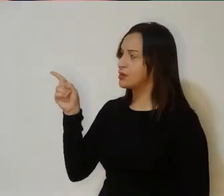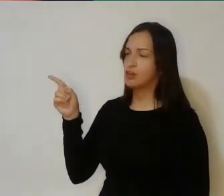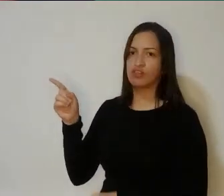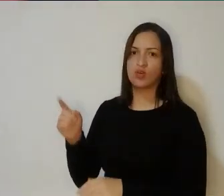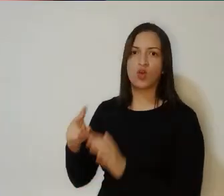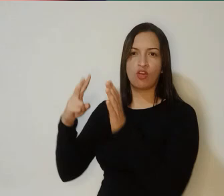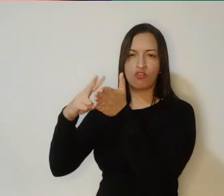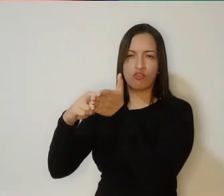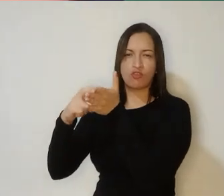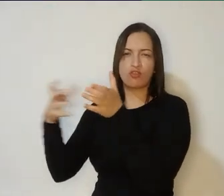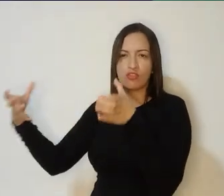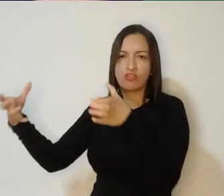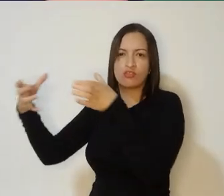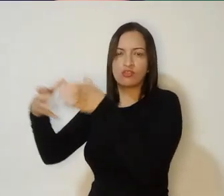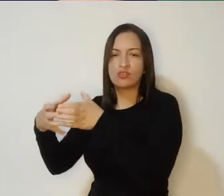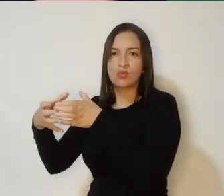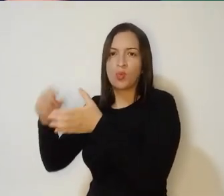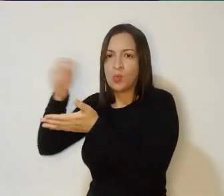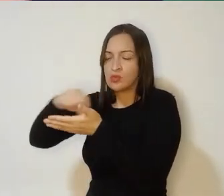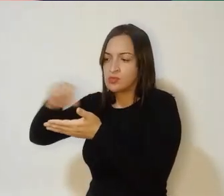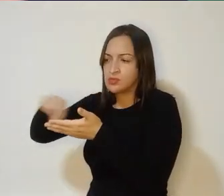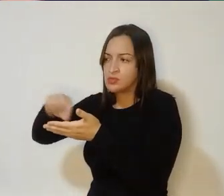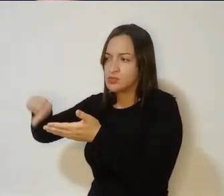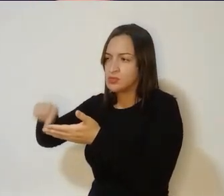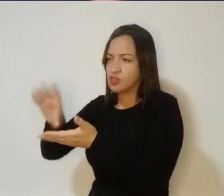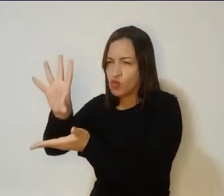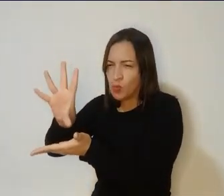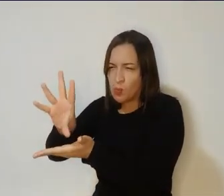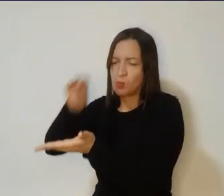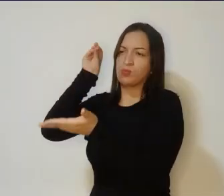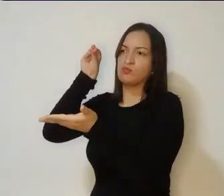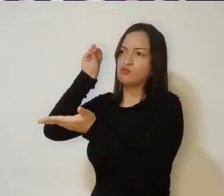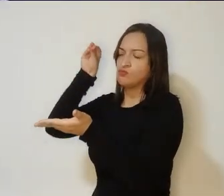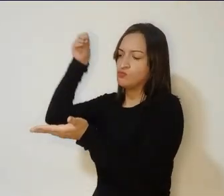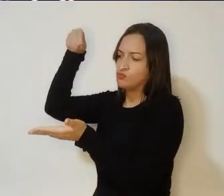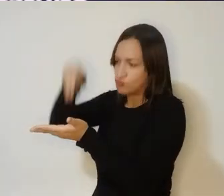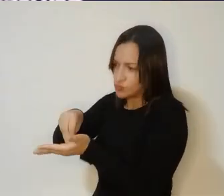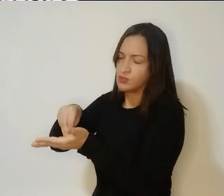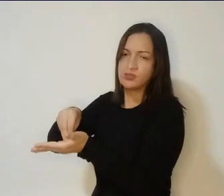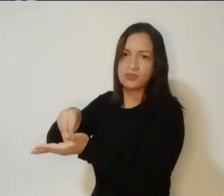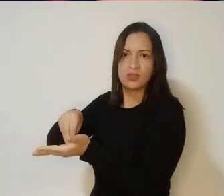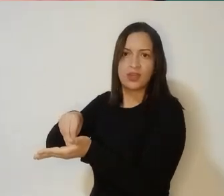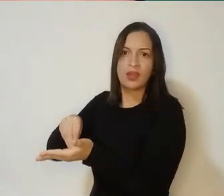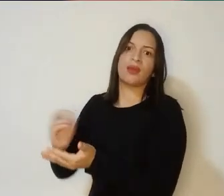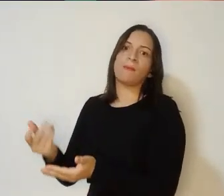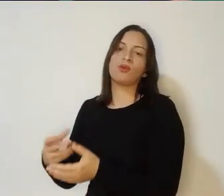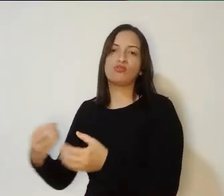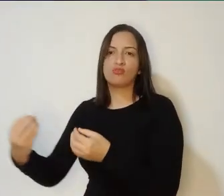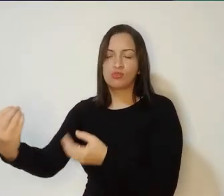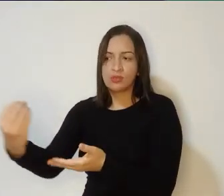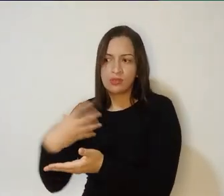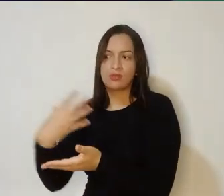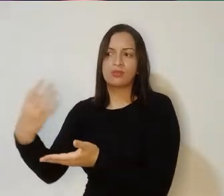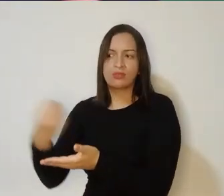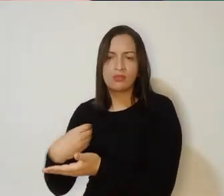de vocábulos organizados em um texto no qual o escritor imprime as realidades colocadas por isso, né, pelo o ambiente